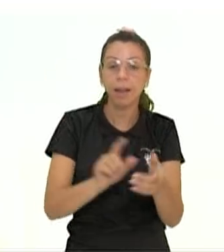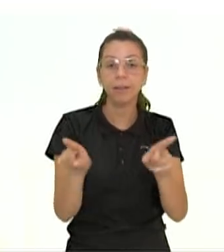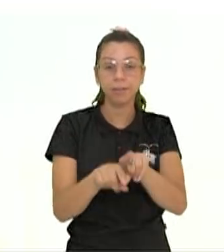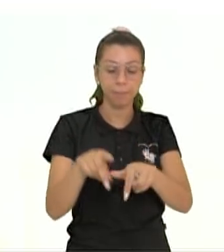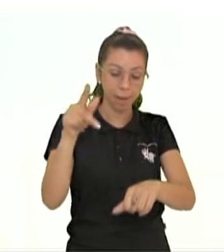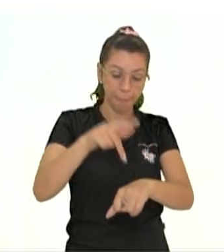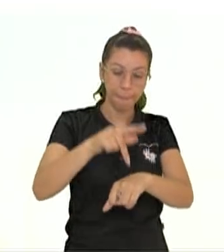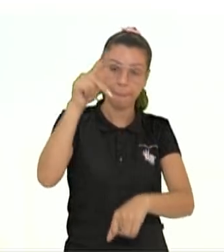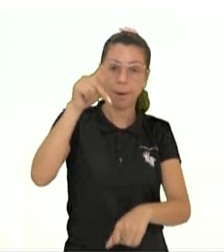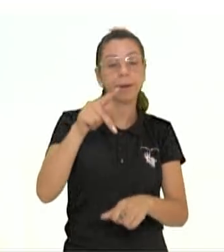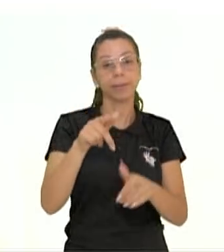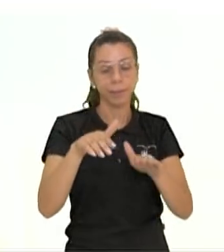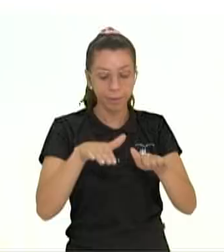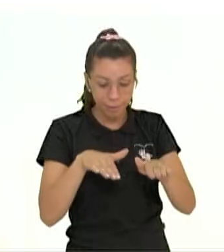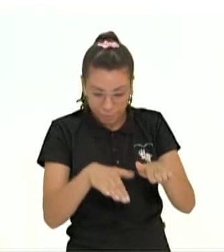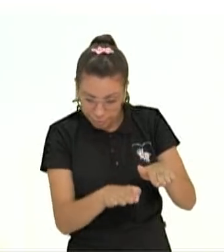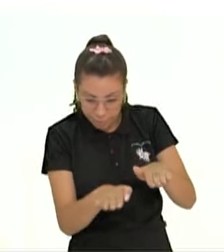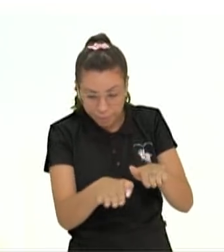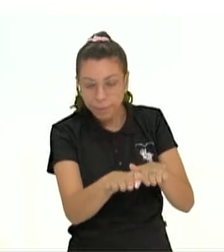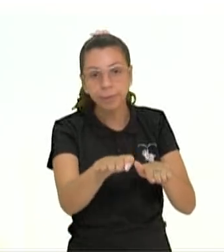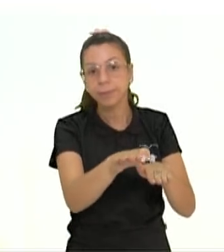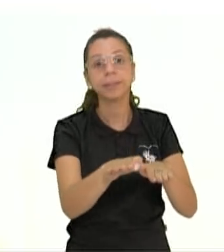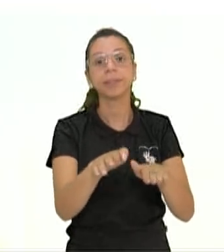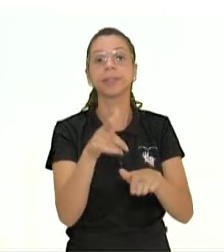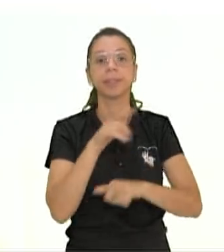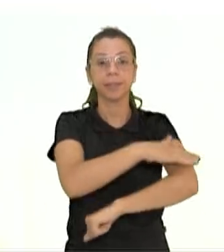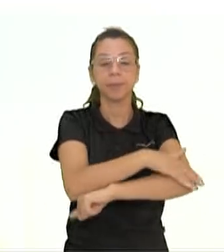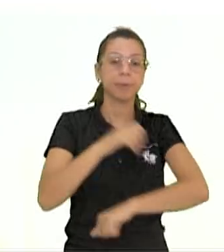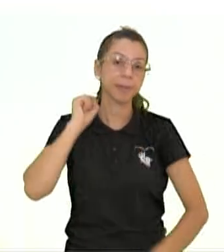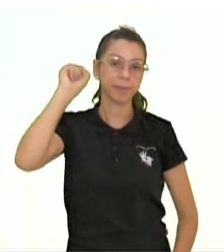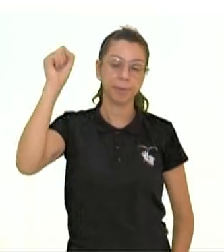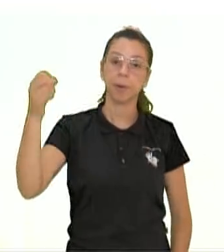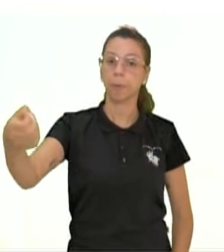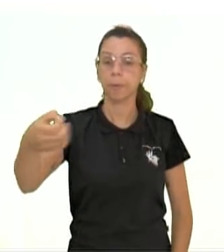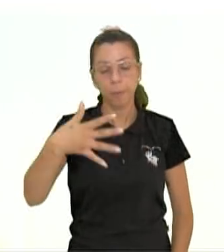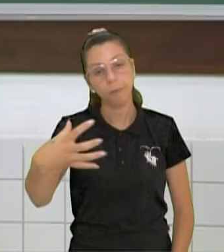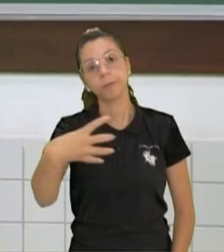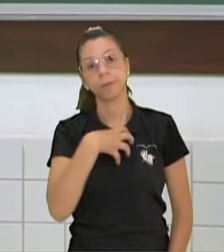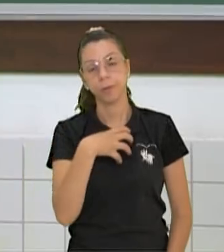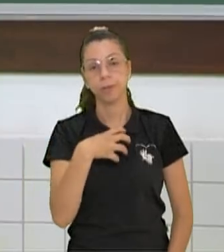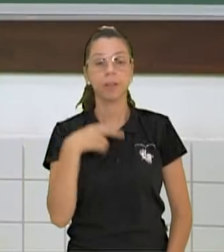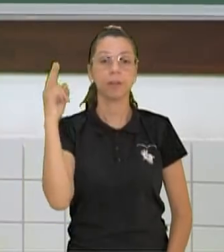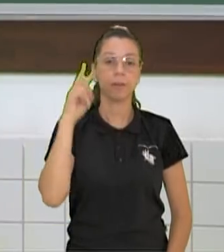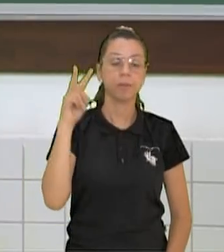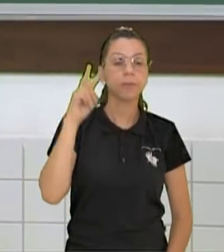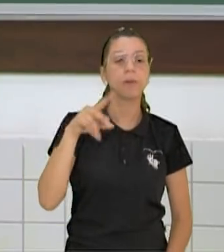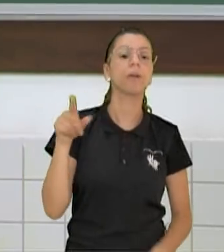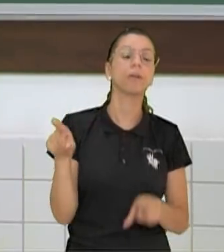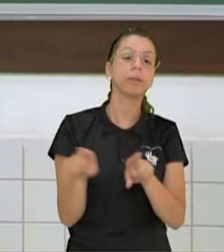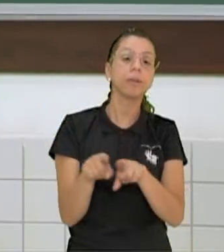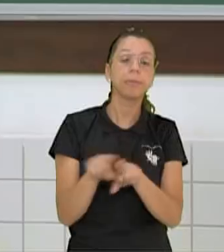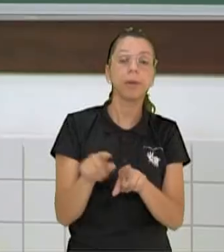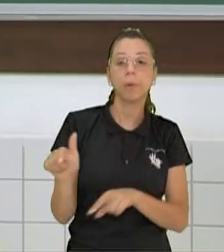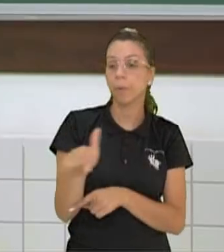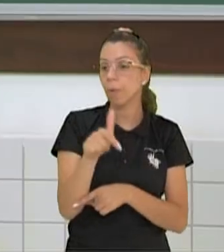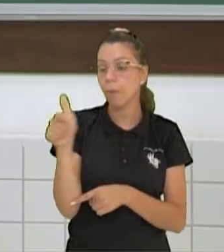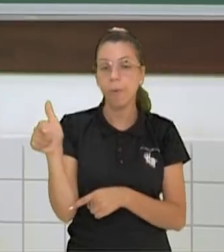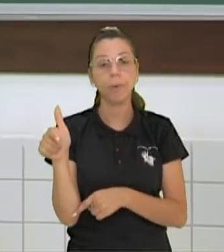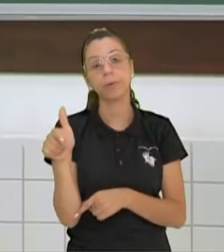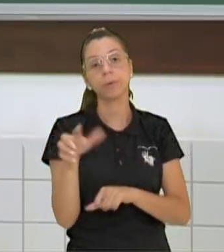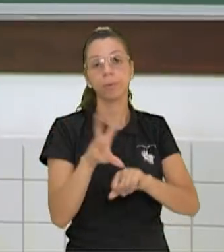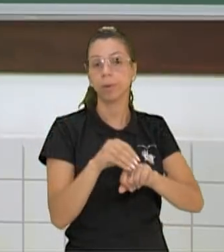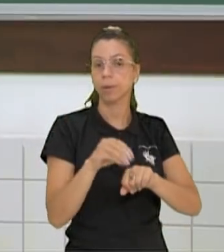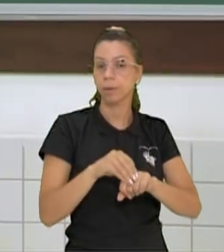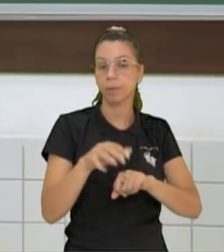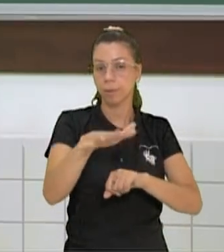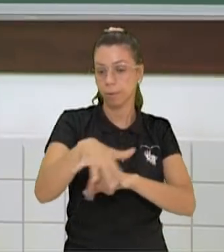que marcavam a estrada ali da Praça Tiradentes. Novamente, uma forma como a história também trabalha com outras áreas do